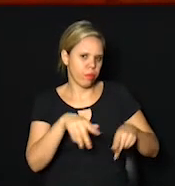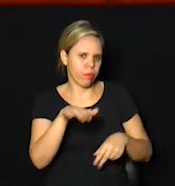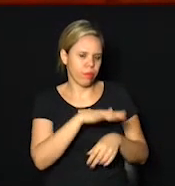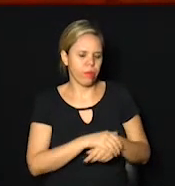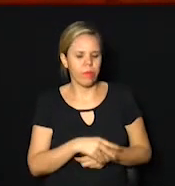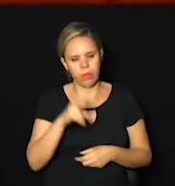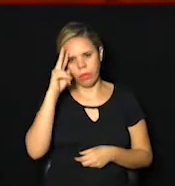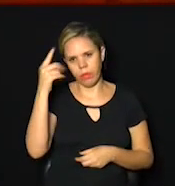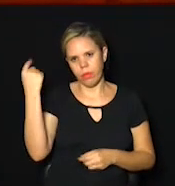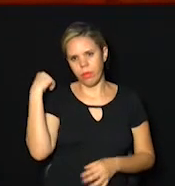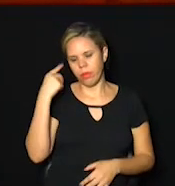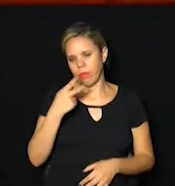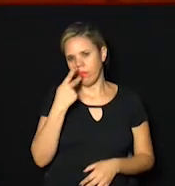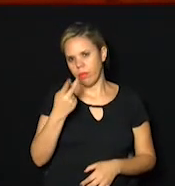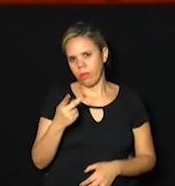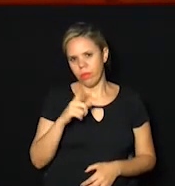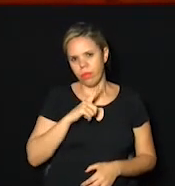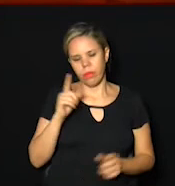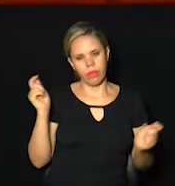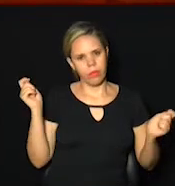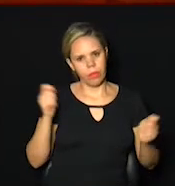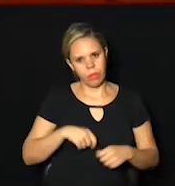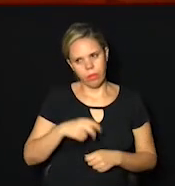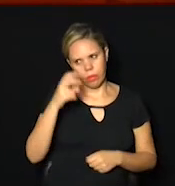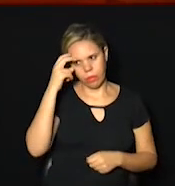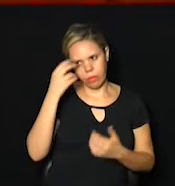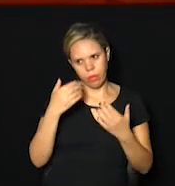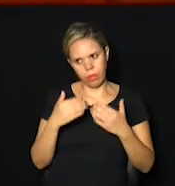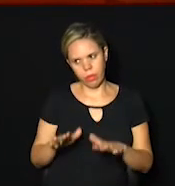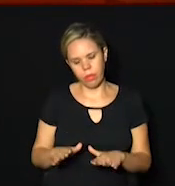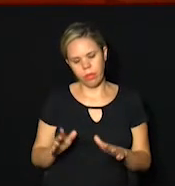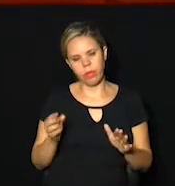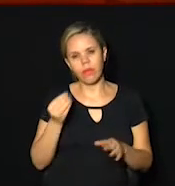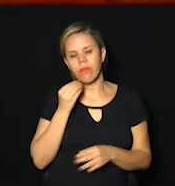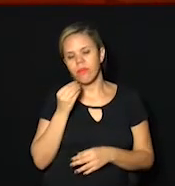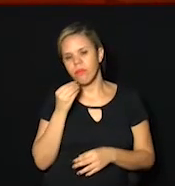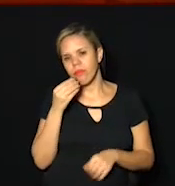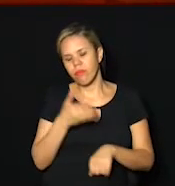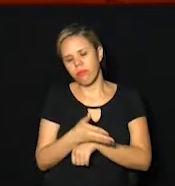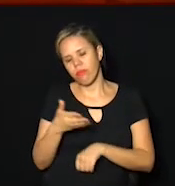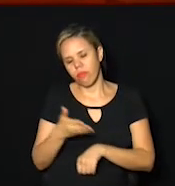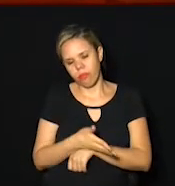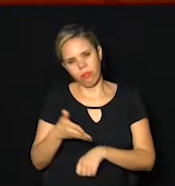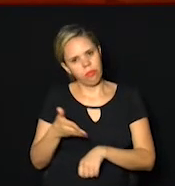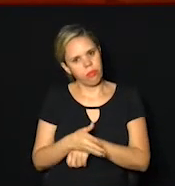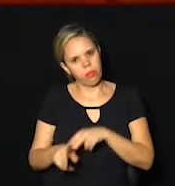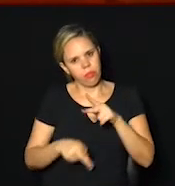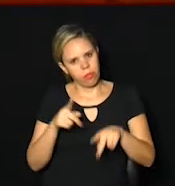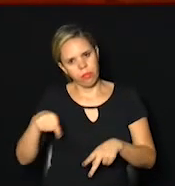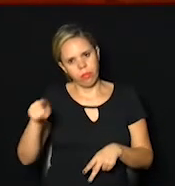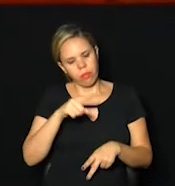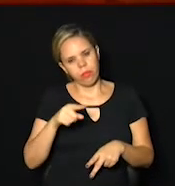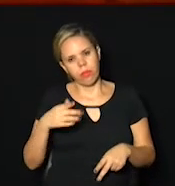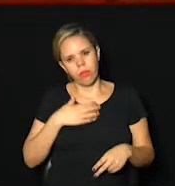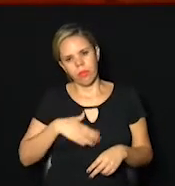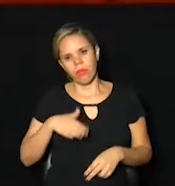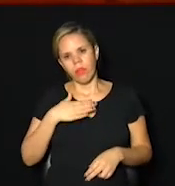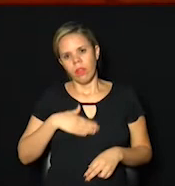Lembra aquilo que eu disse? Se eu tenho a capacidade de abrir a possibilidade de participação, as pessoas vão ficar muito